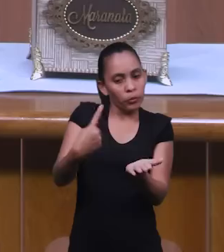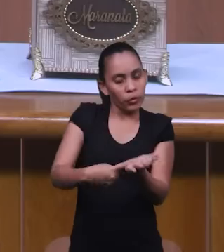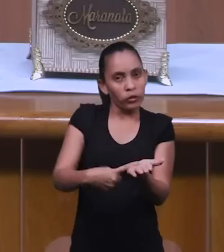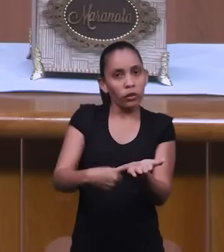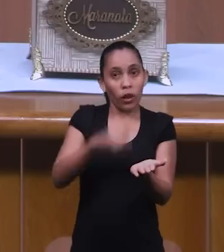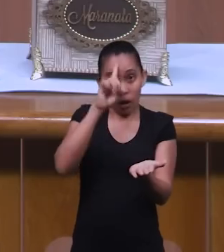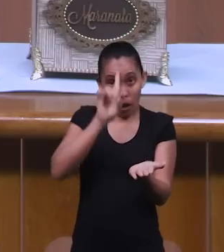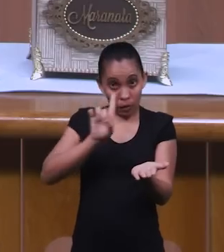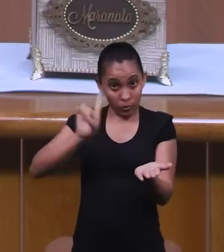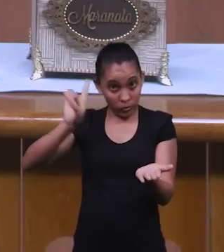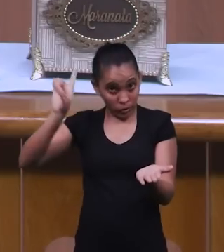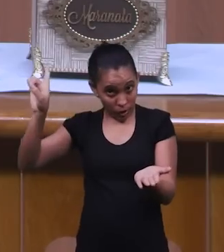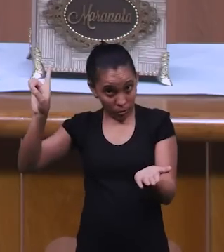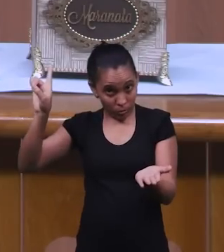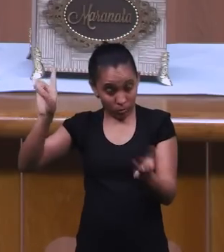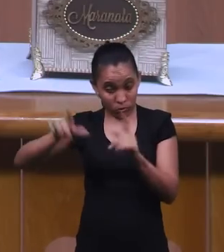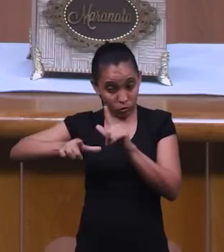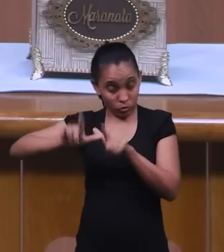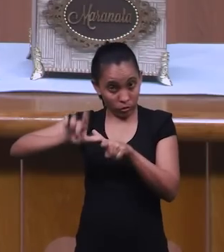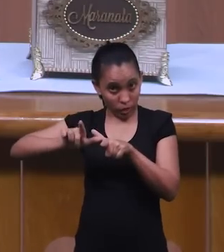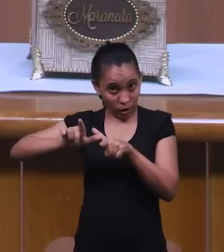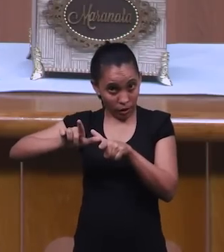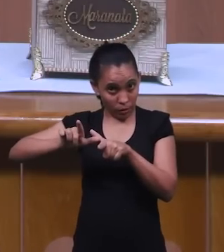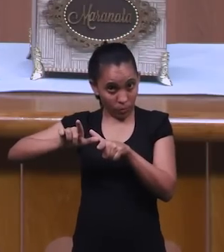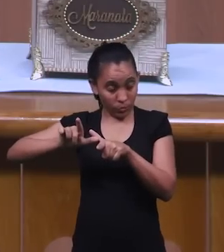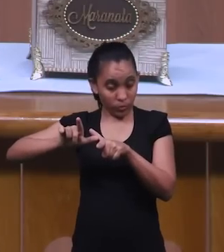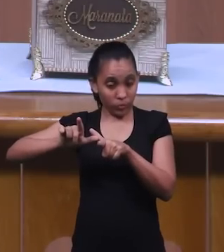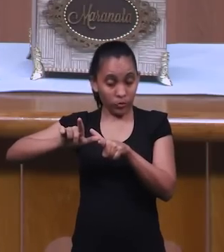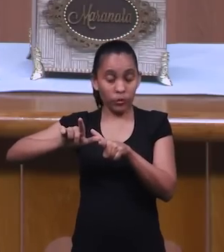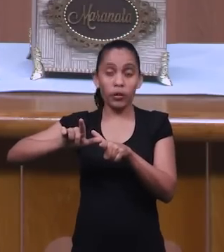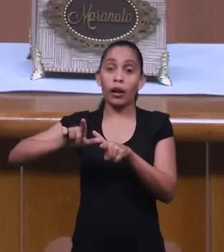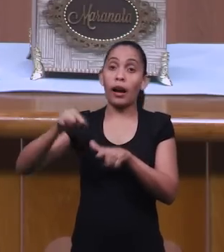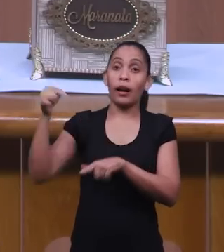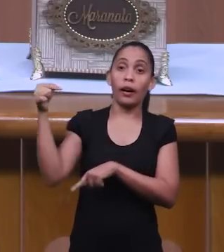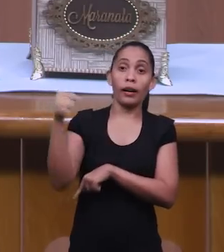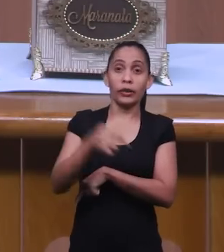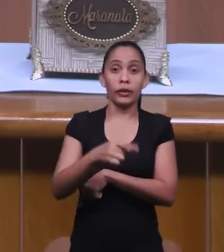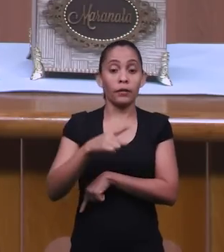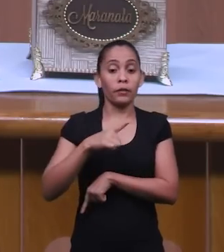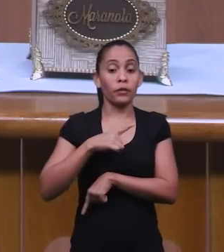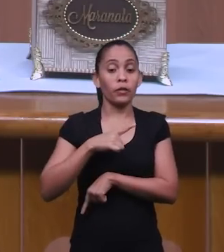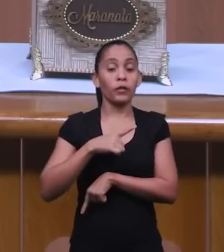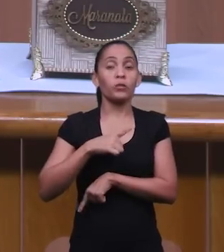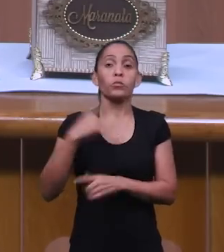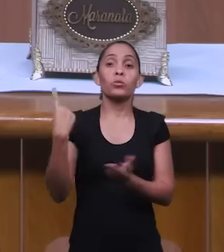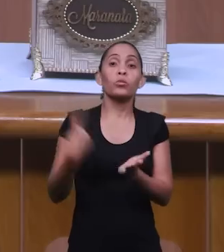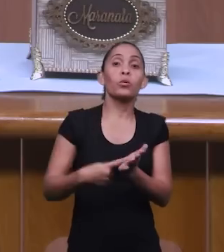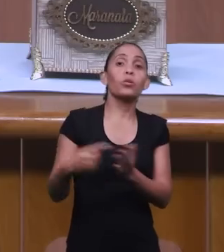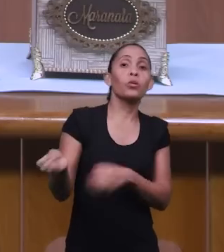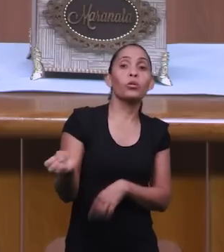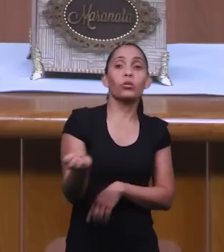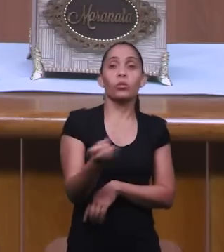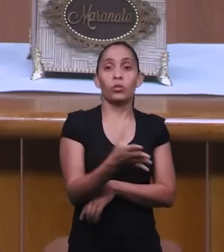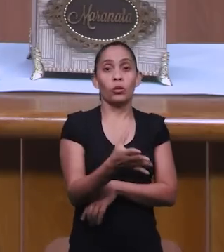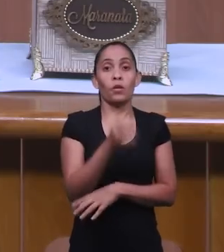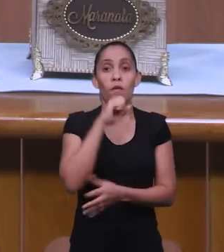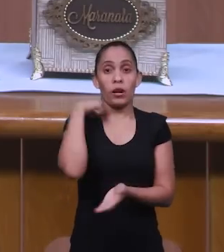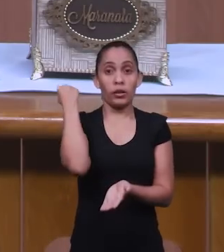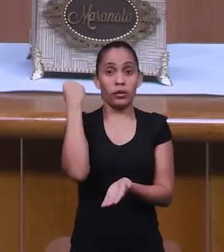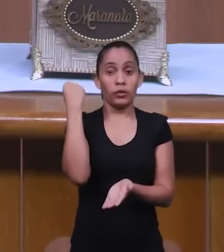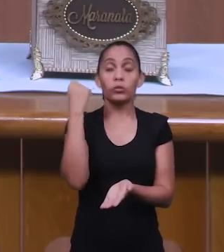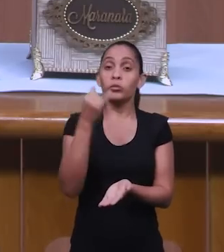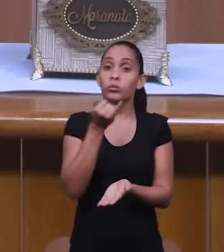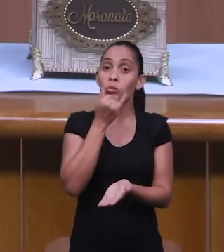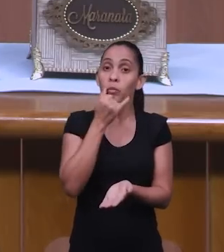Israel, através de Moisés, iniciou a lei de Moisés, foi a aliança do Velho Testamento. Mas o que se